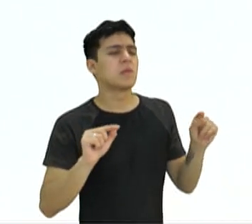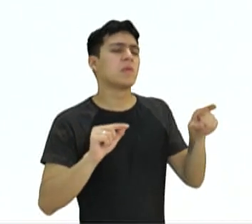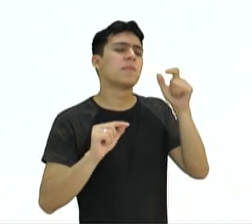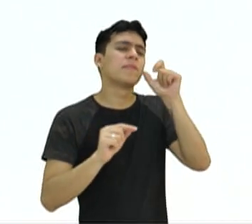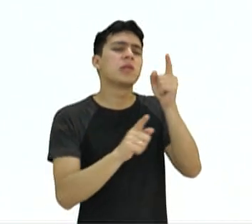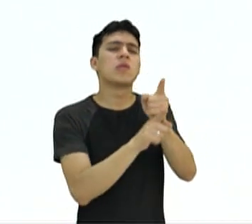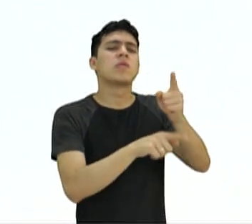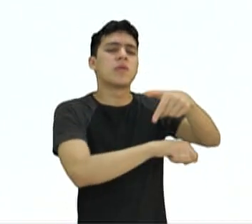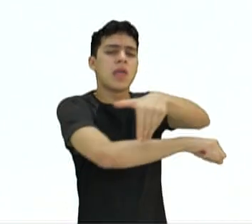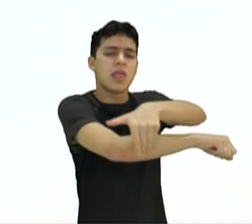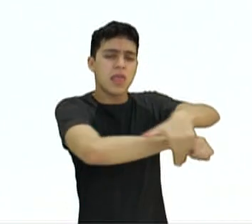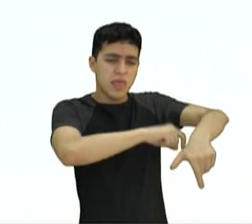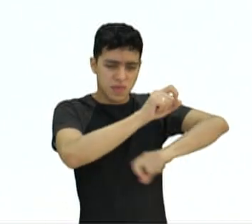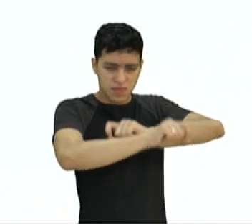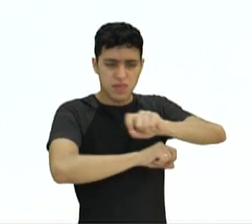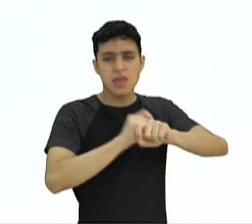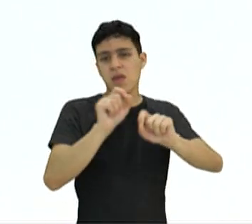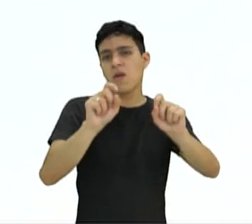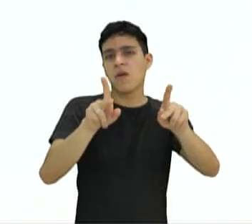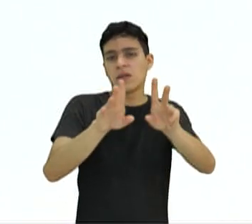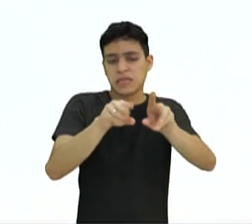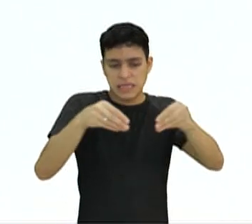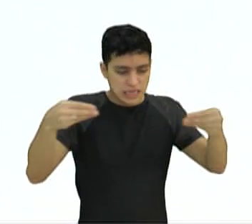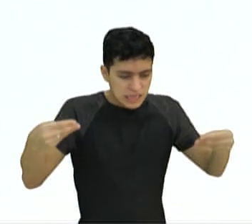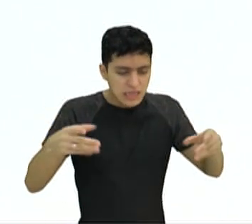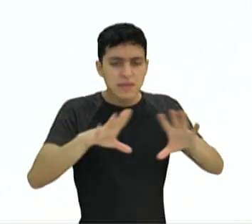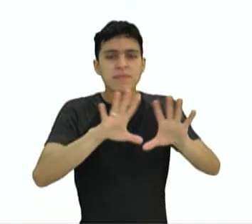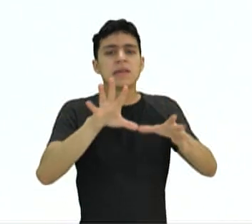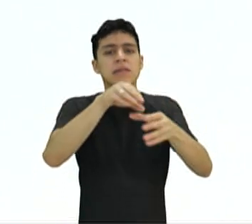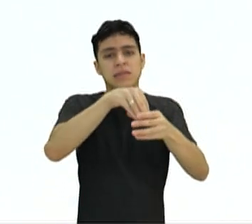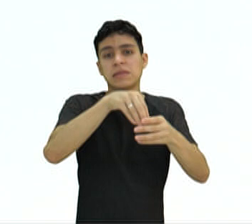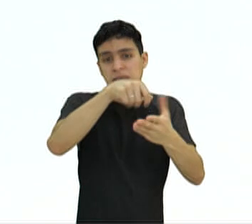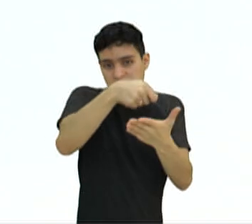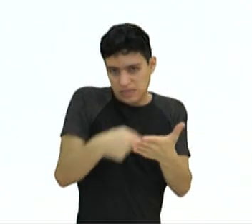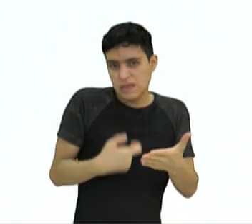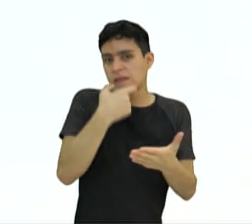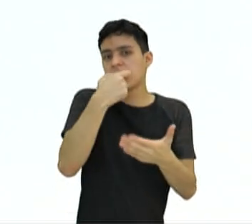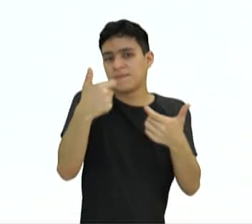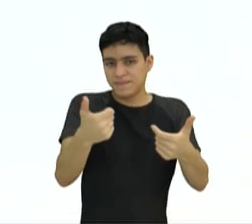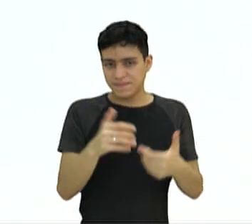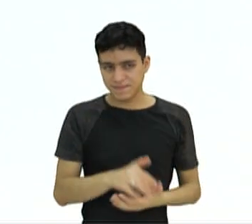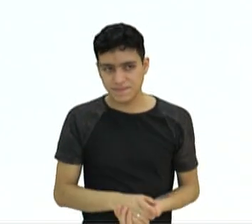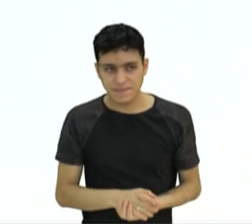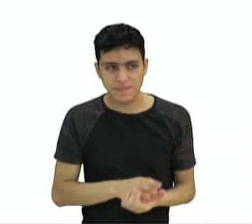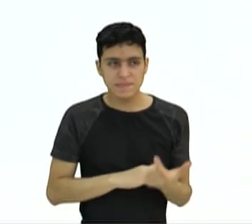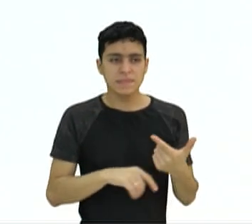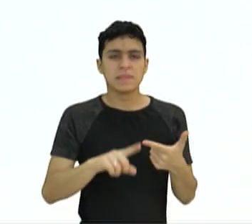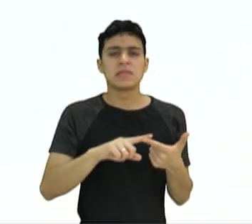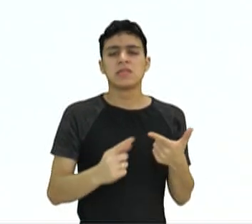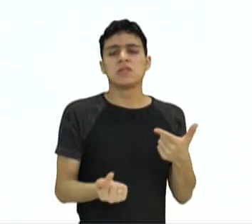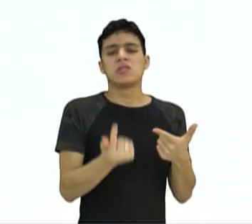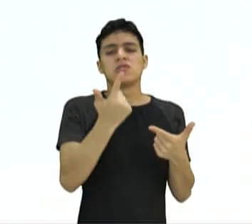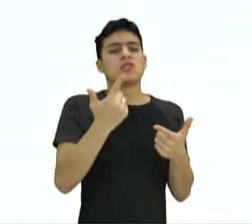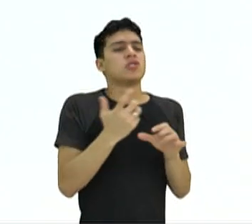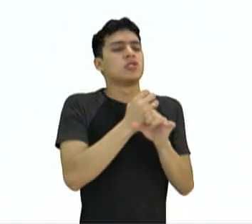encontrou na rua? Ah, uma carteira, óbvio, a gente sabe, mas eu quero que seja em inglês. How much was it? Quanto que tinha dentro dela? Sabemos que